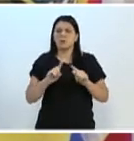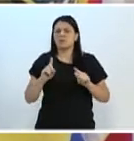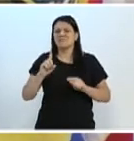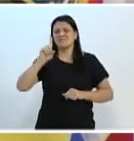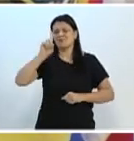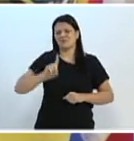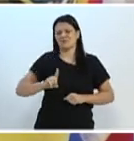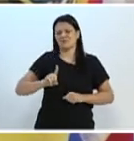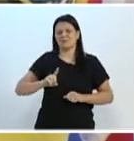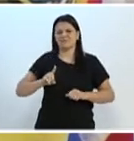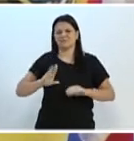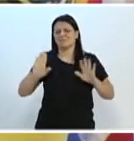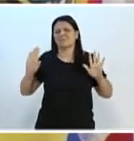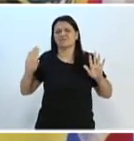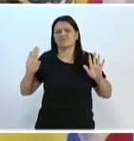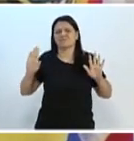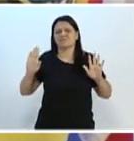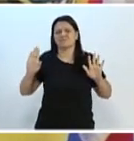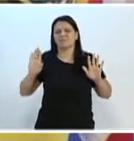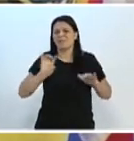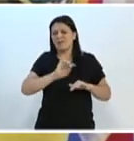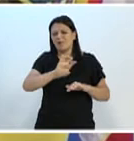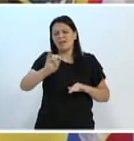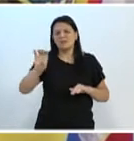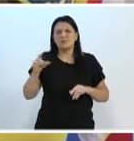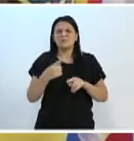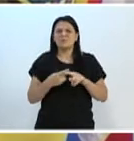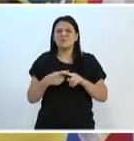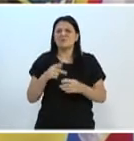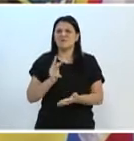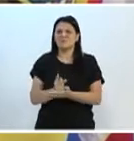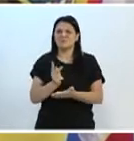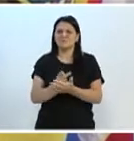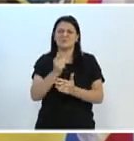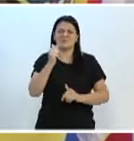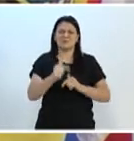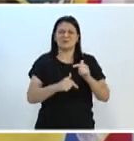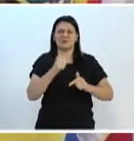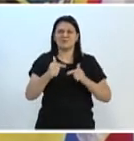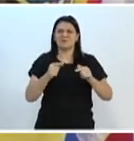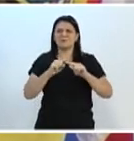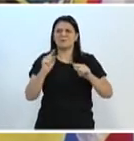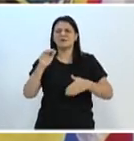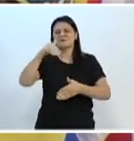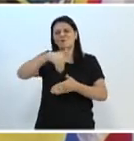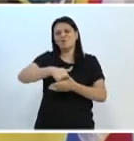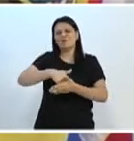nada pessoal, de forma alguma, porque nós vamos continuar trabalhando aqui, mas é um voto